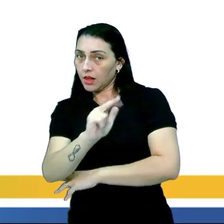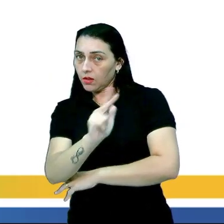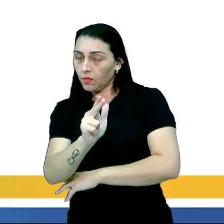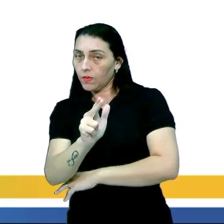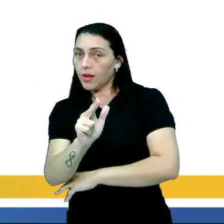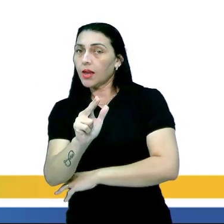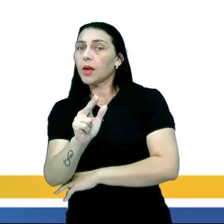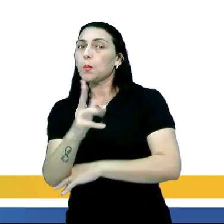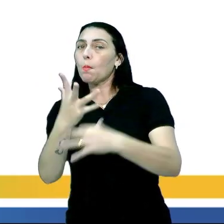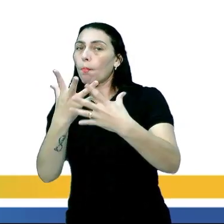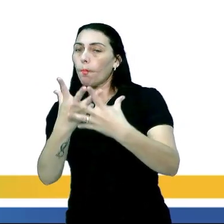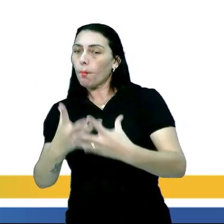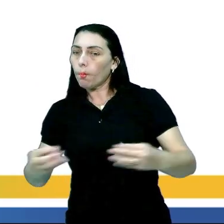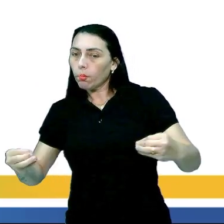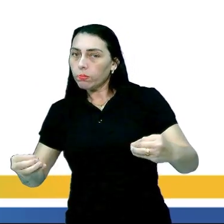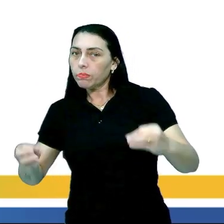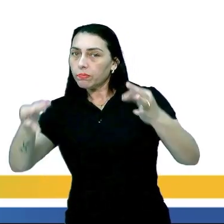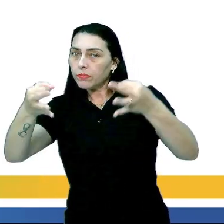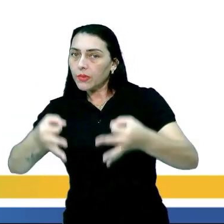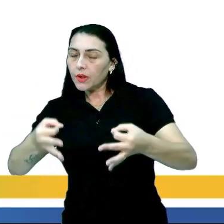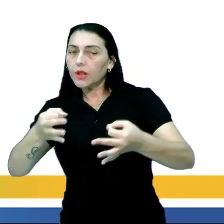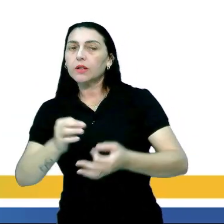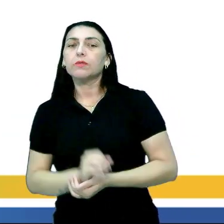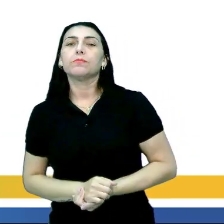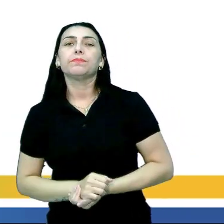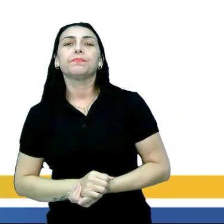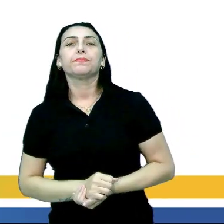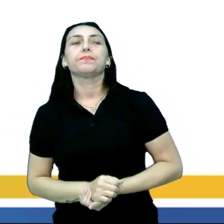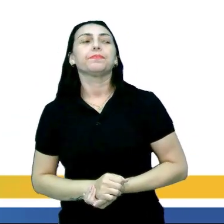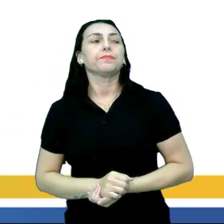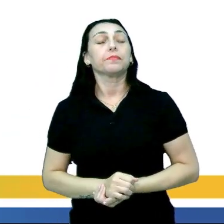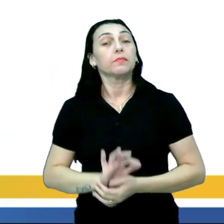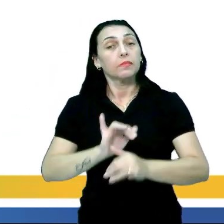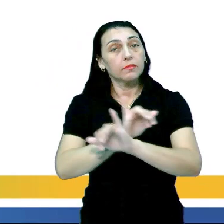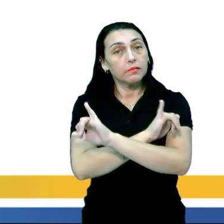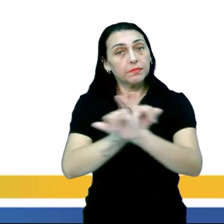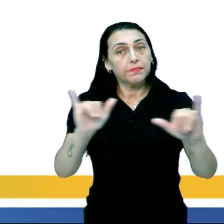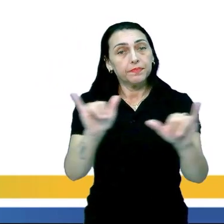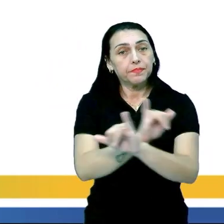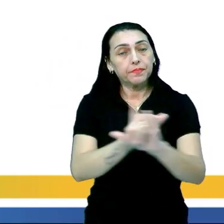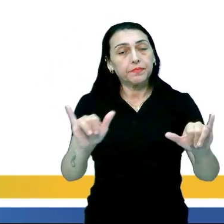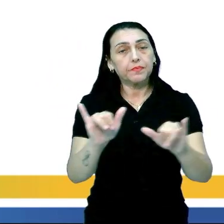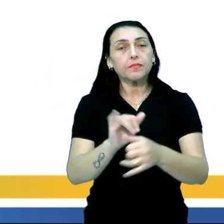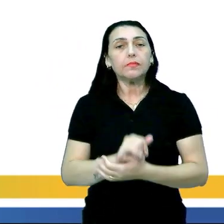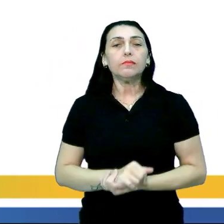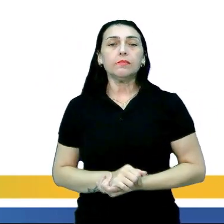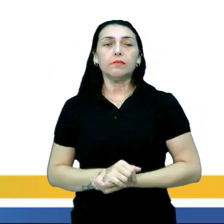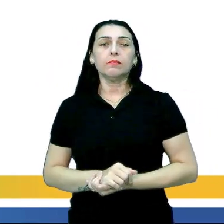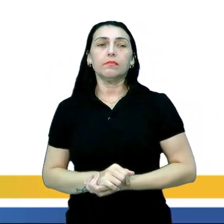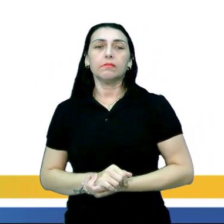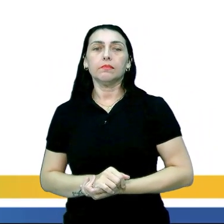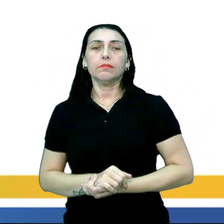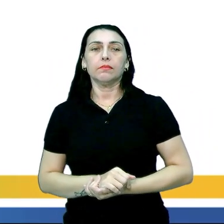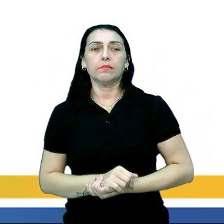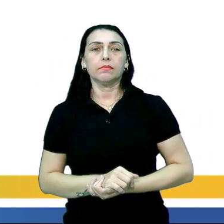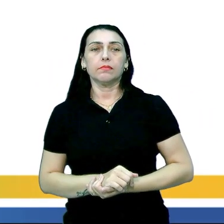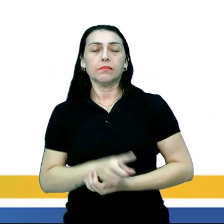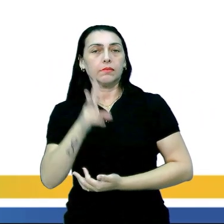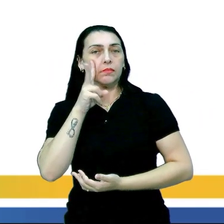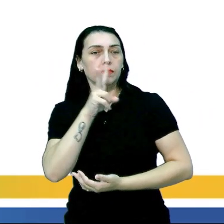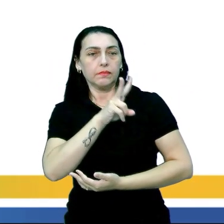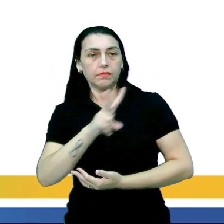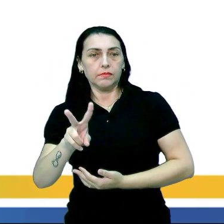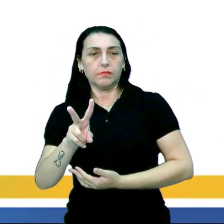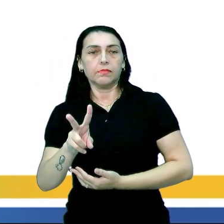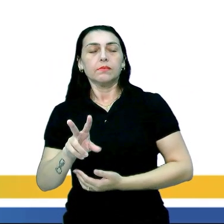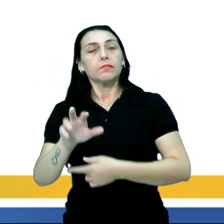seca, ok? Gente, então, com todas essas informações que nós vimos